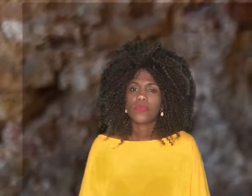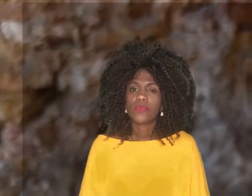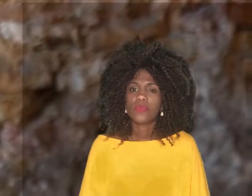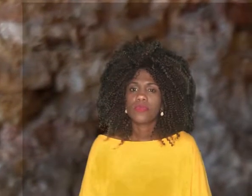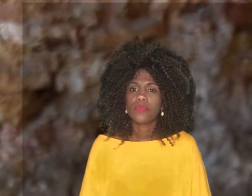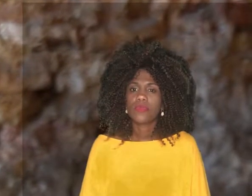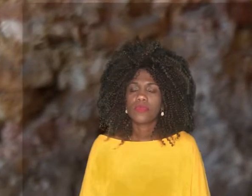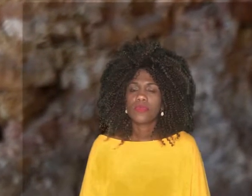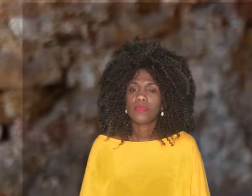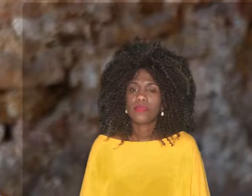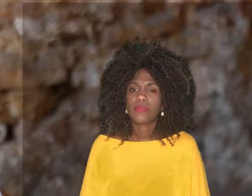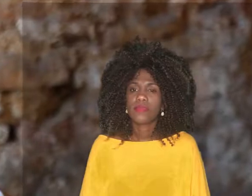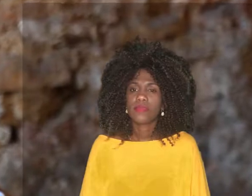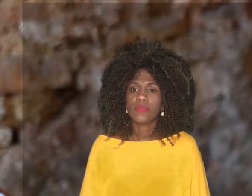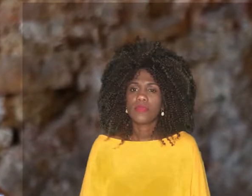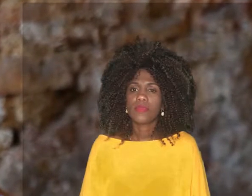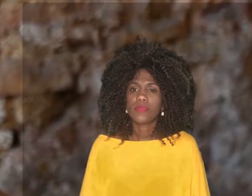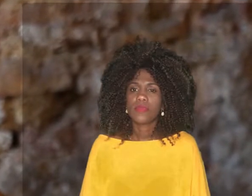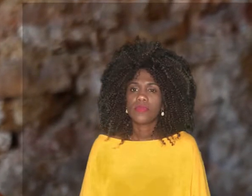Irambe,